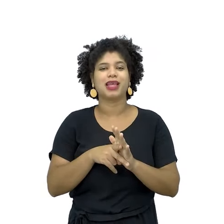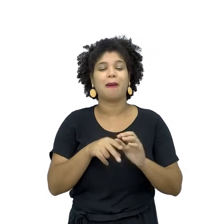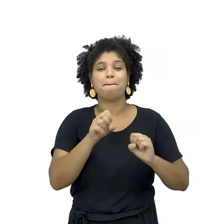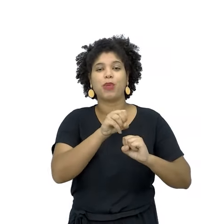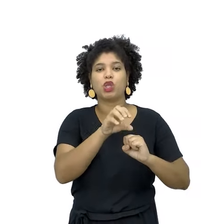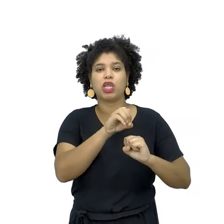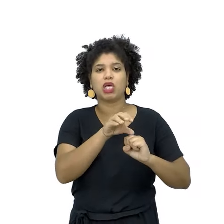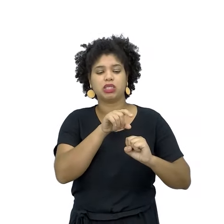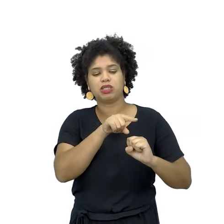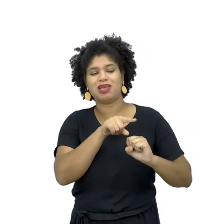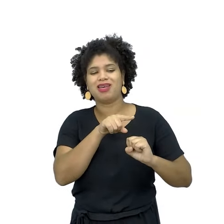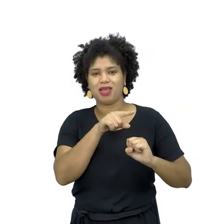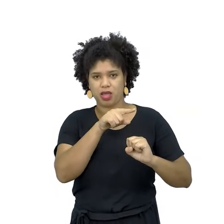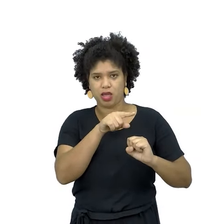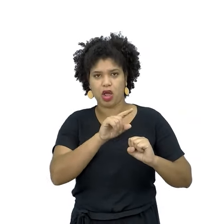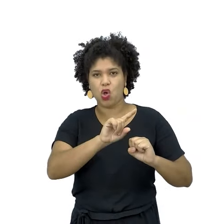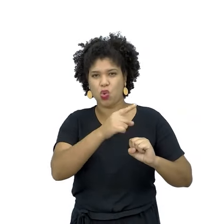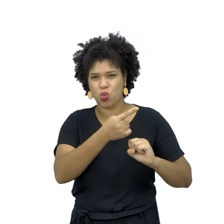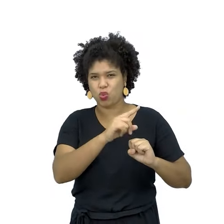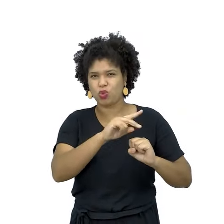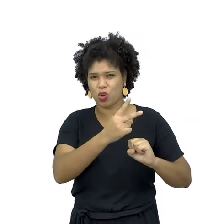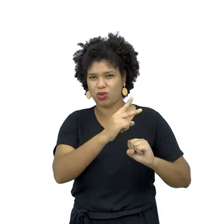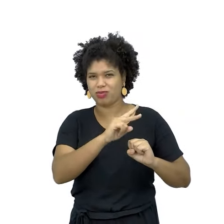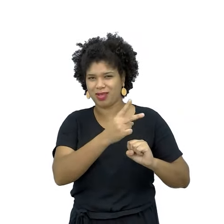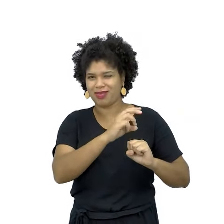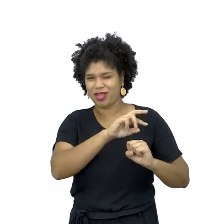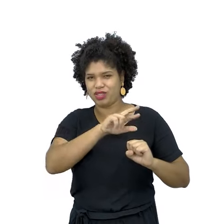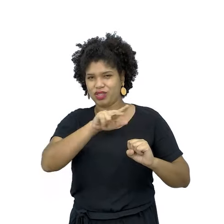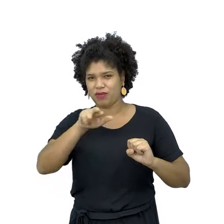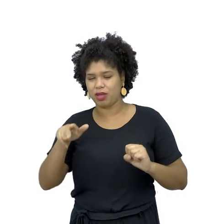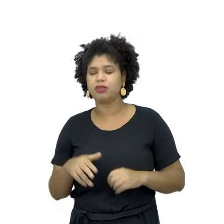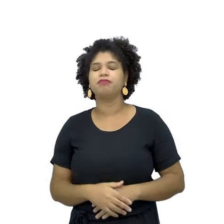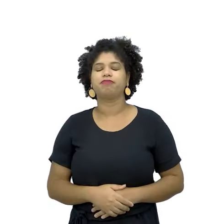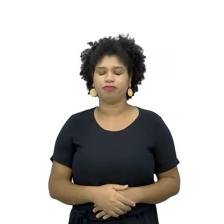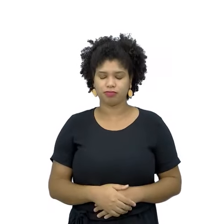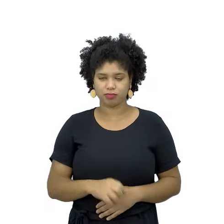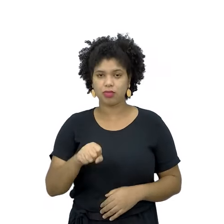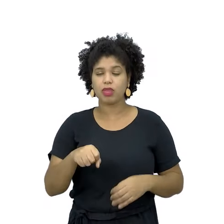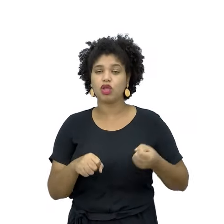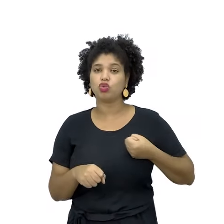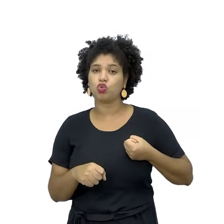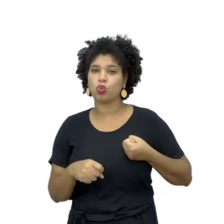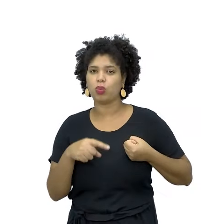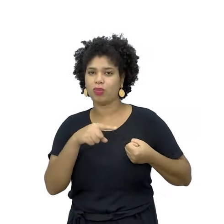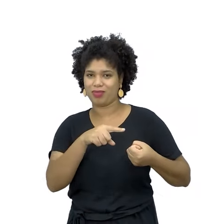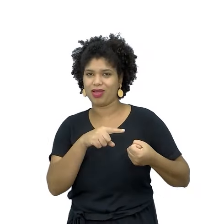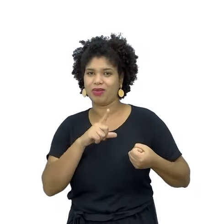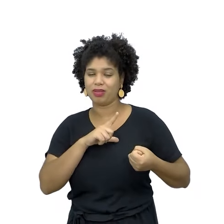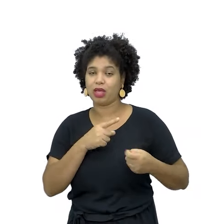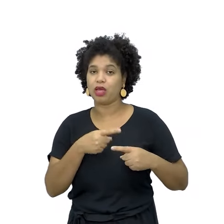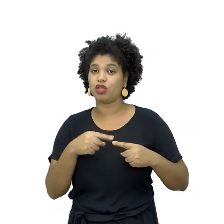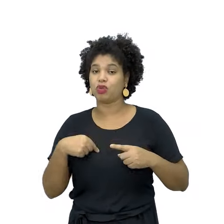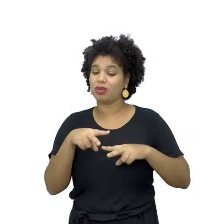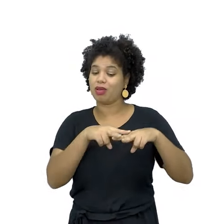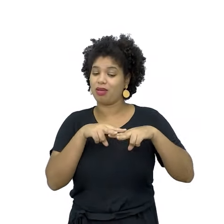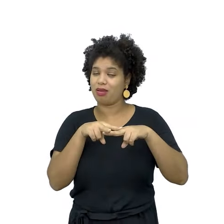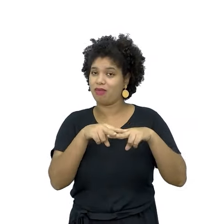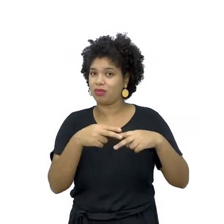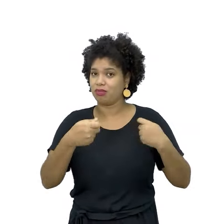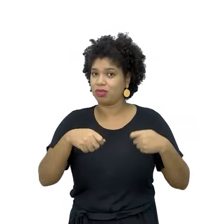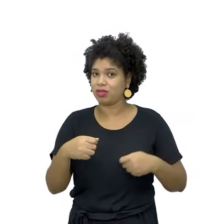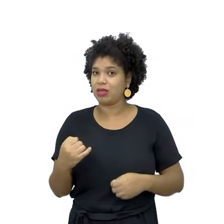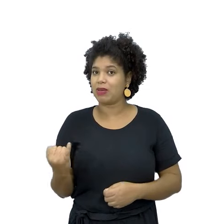potência, né? Porque a potência, ela está aí para a gente rever, porque ela é muito importante para